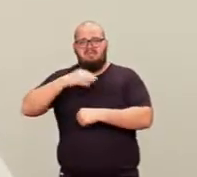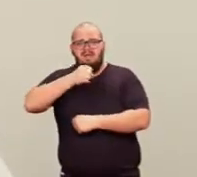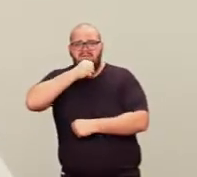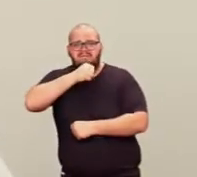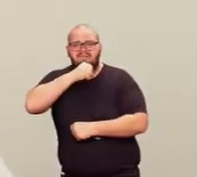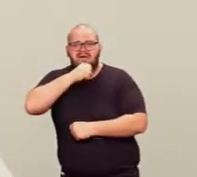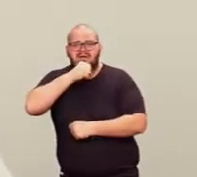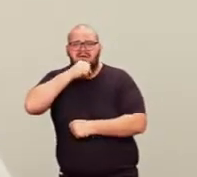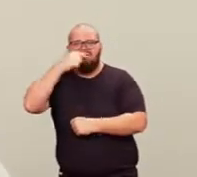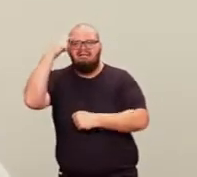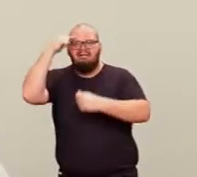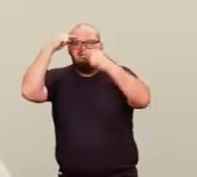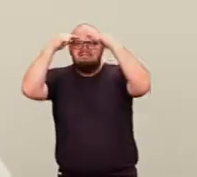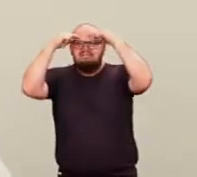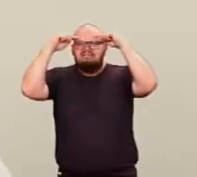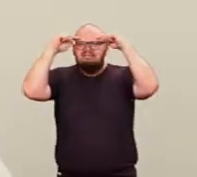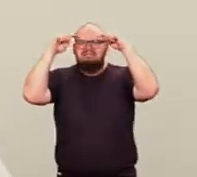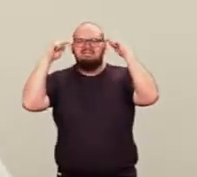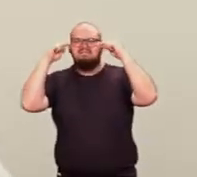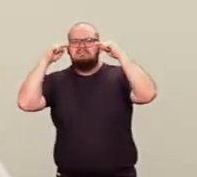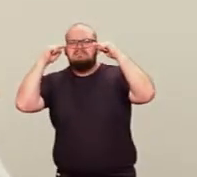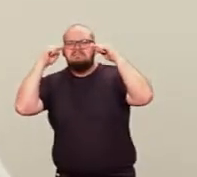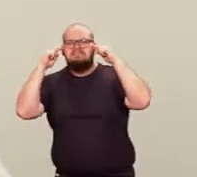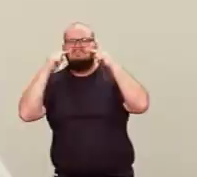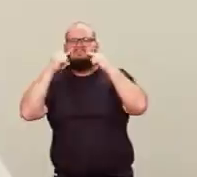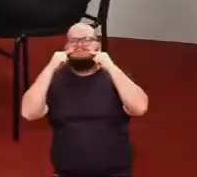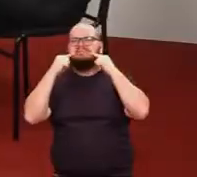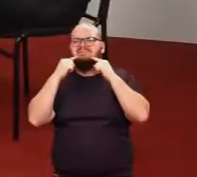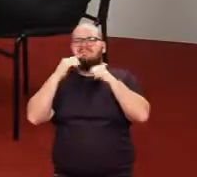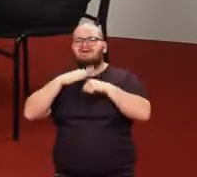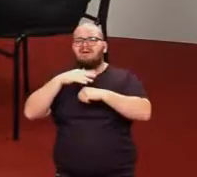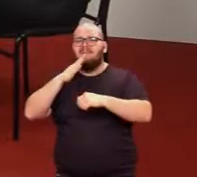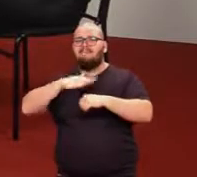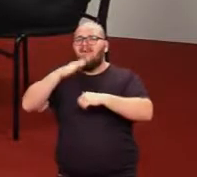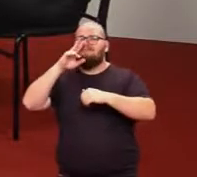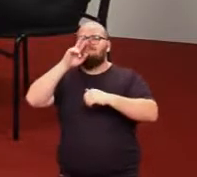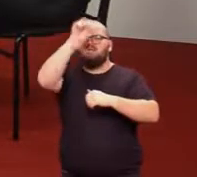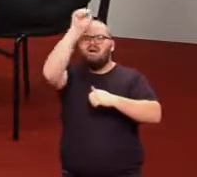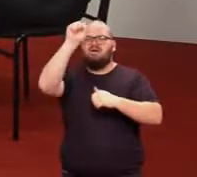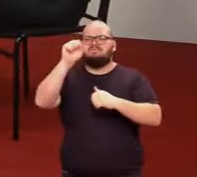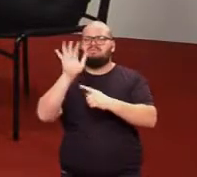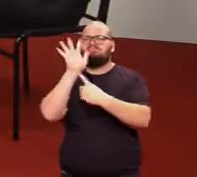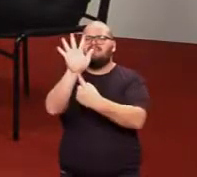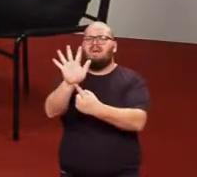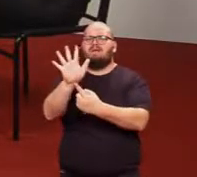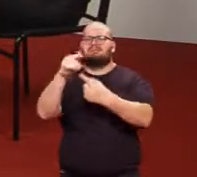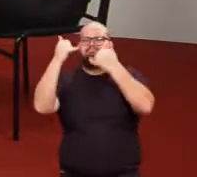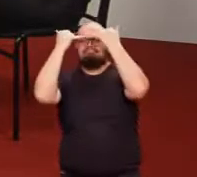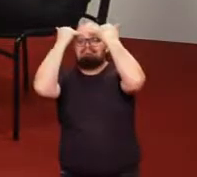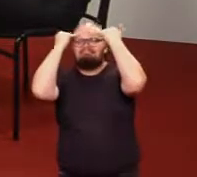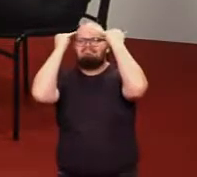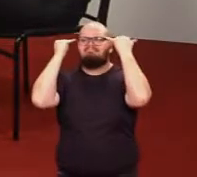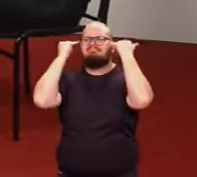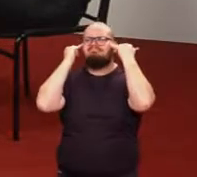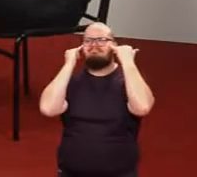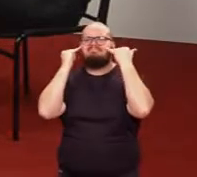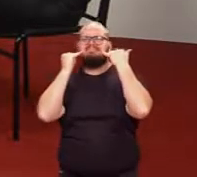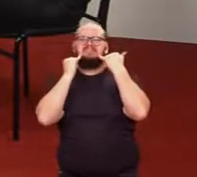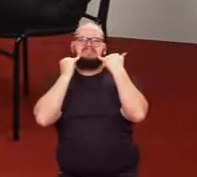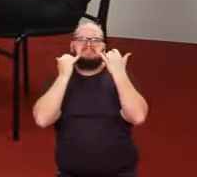vai envelhecendo, a expressão, né, vai acentuando as nossas